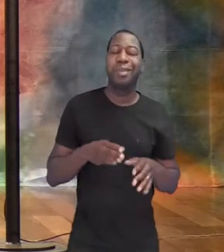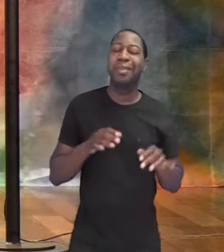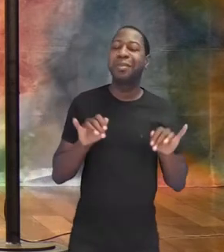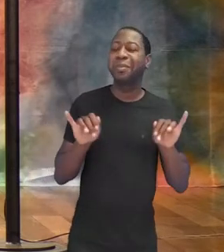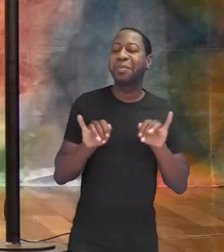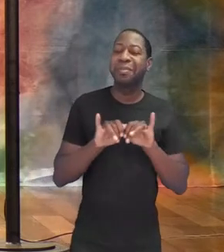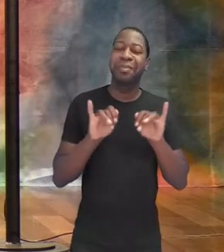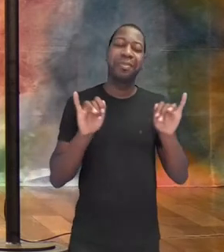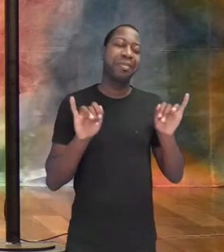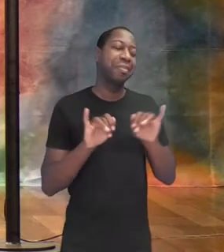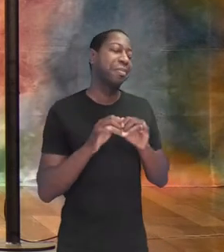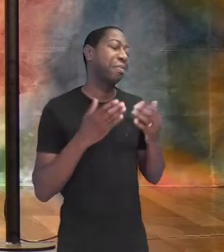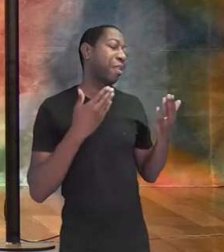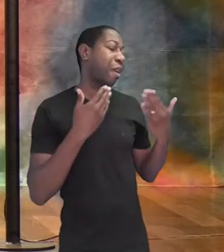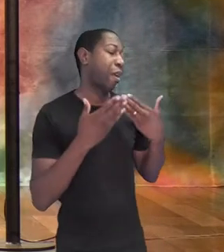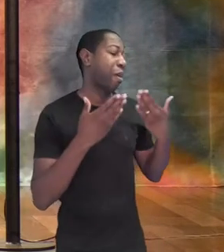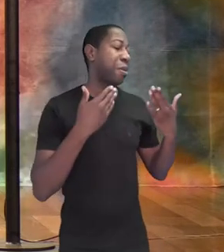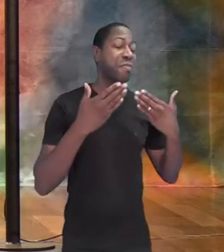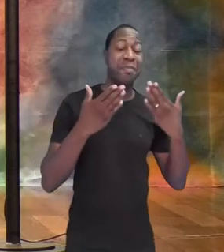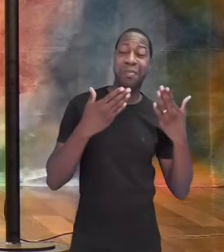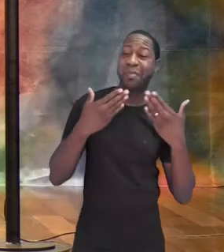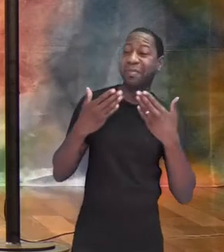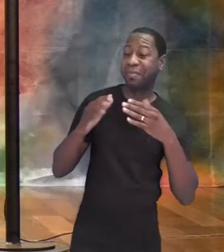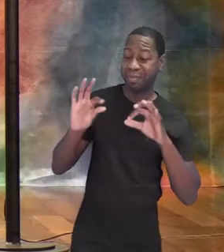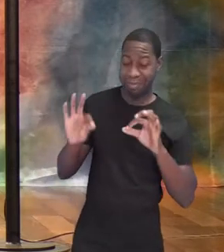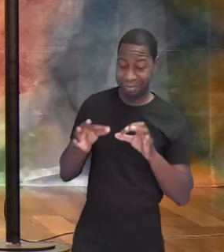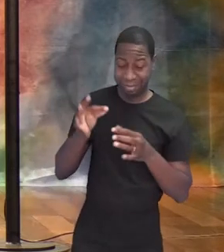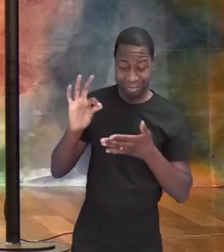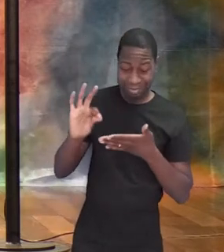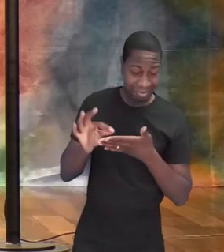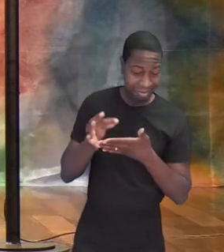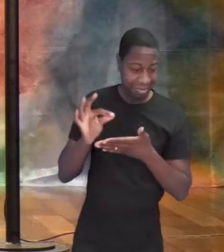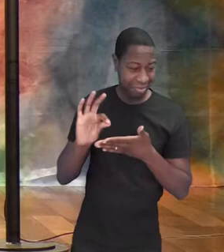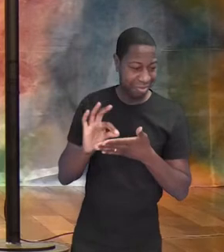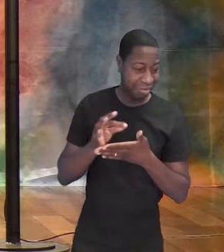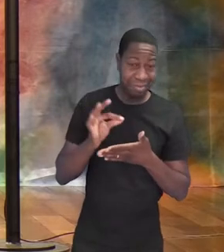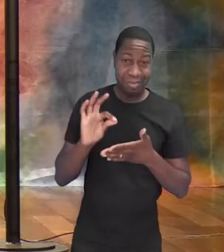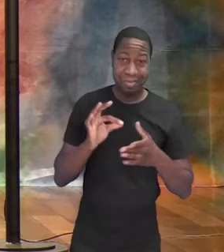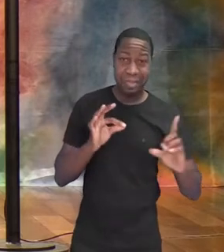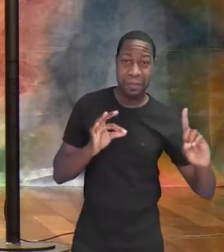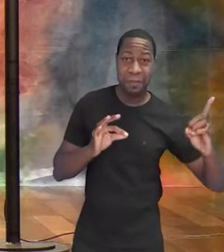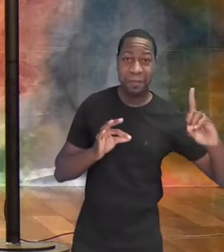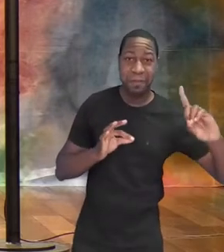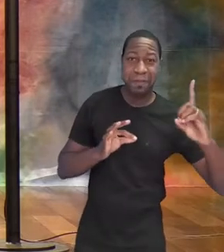Conversas fiadas, as duas costureirinhas passam por mim.